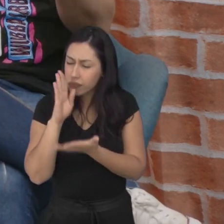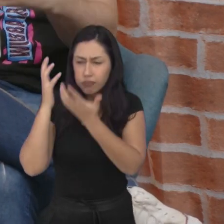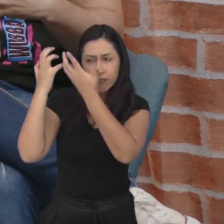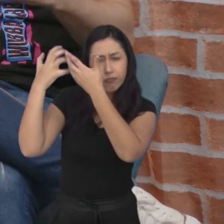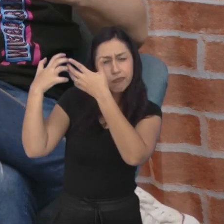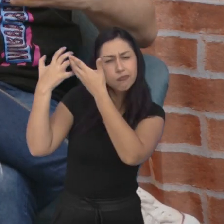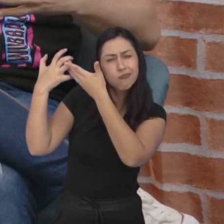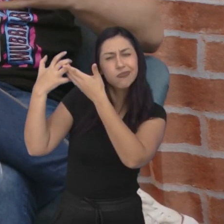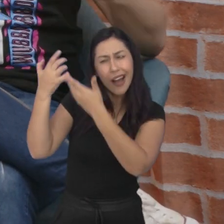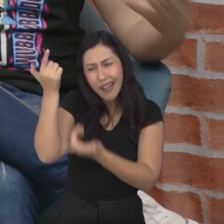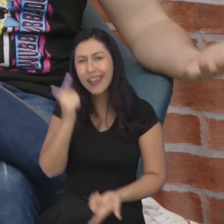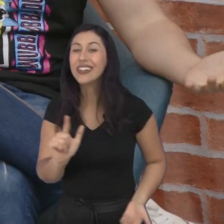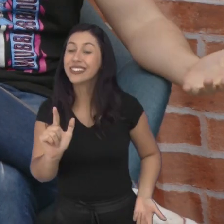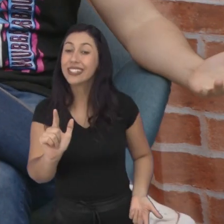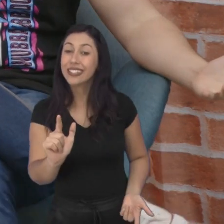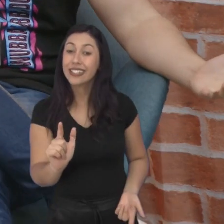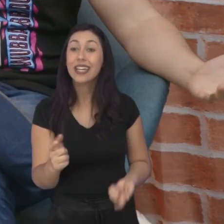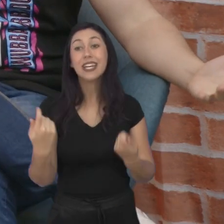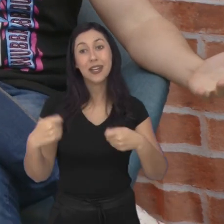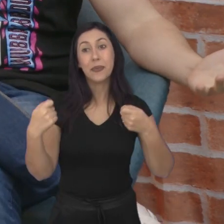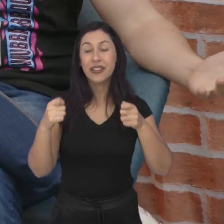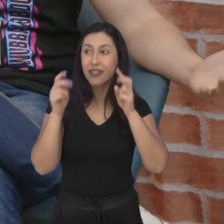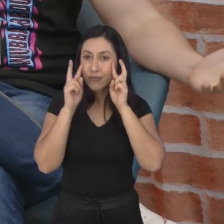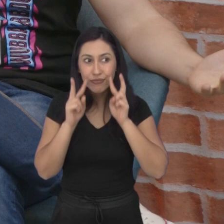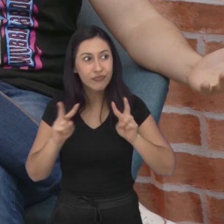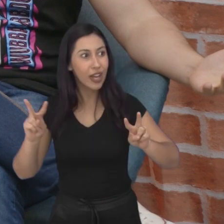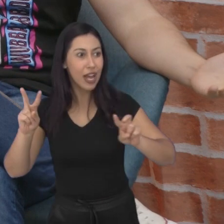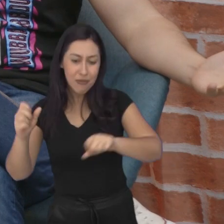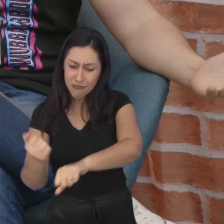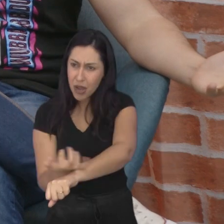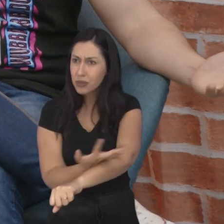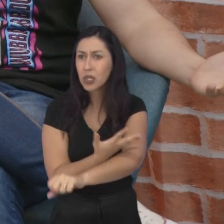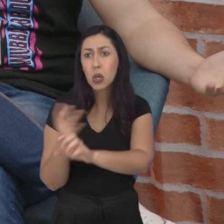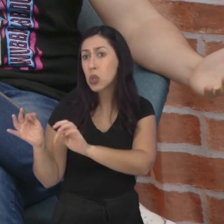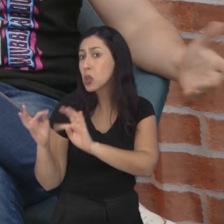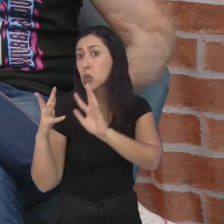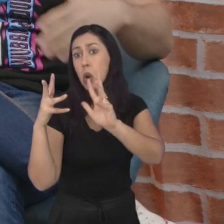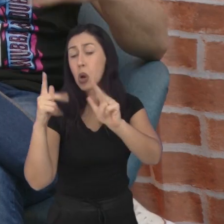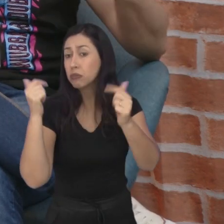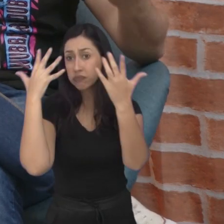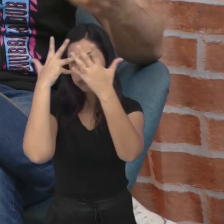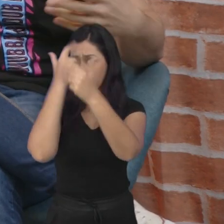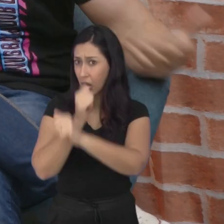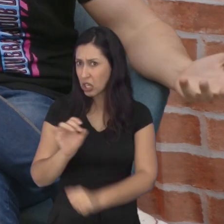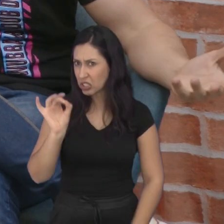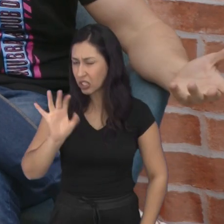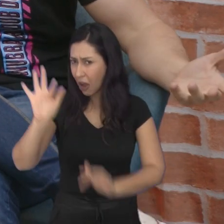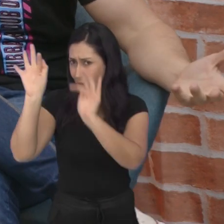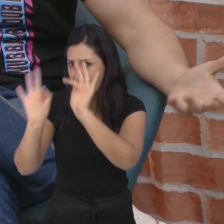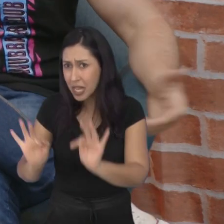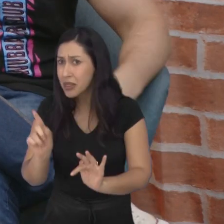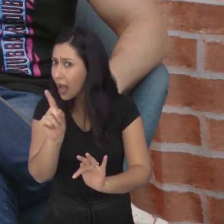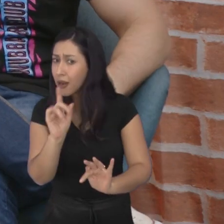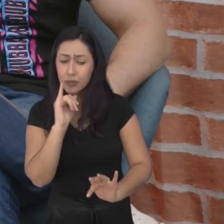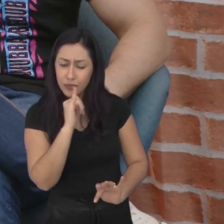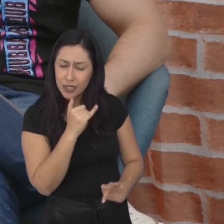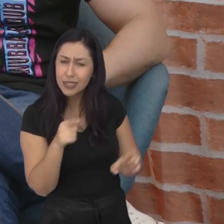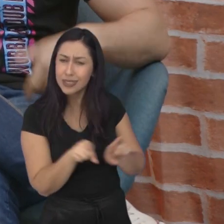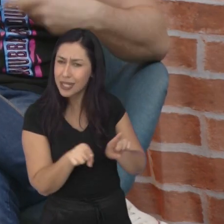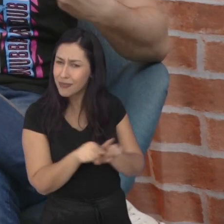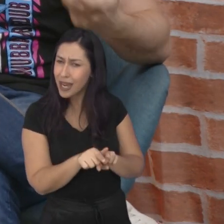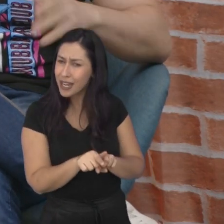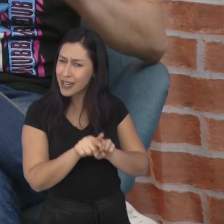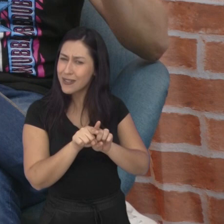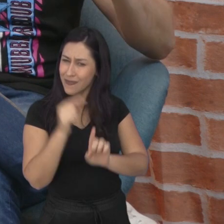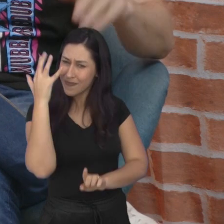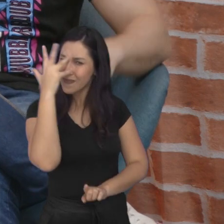né? Raciocinar. E, querendo ou não, a gente tem que ver beleza em todas as emoções, né? Não tem beleza só na felicidade, tem beleza também na tristeza,